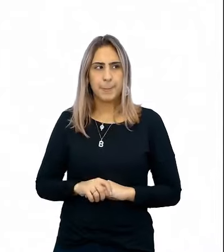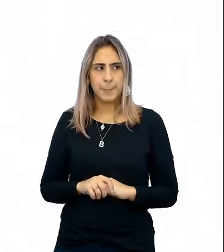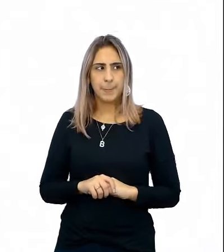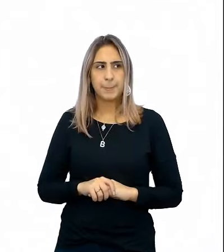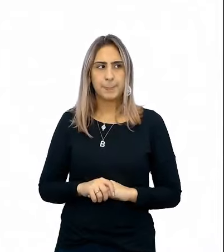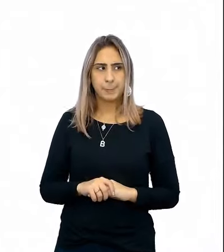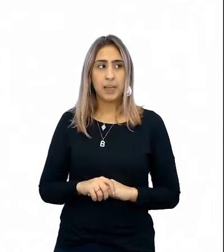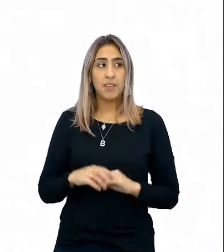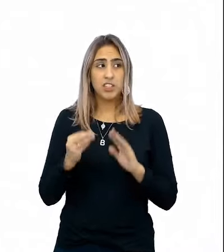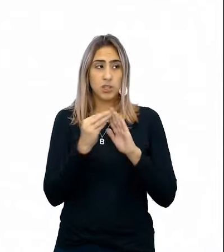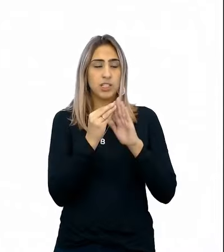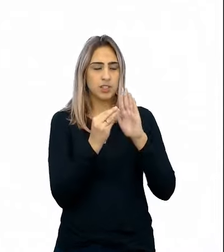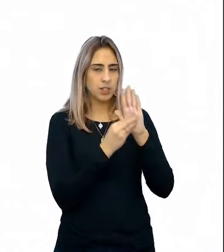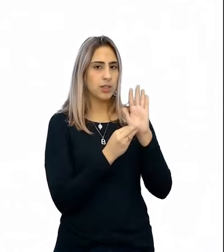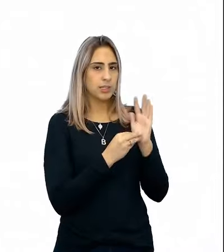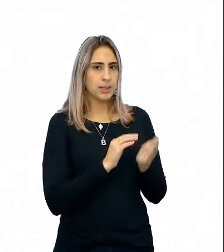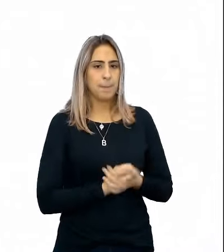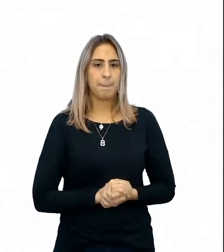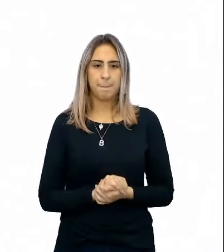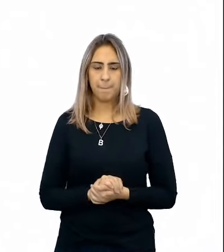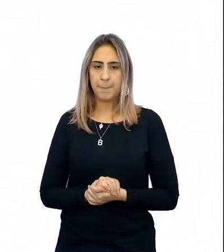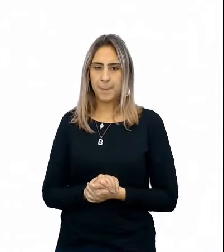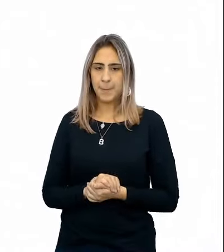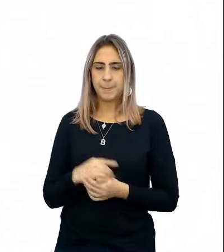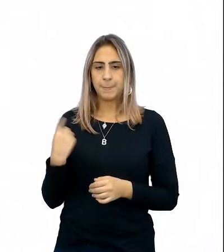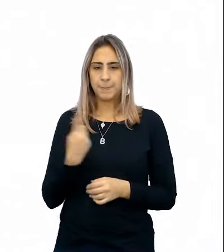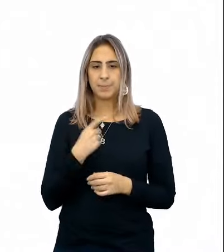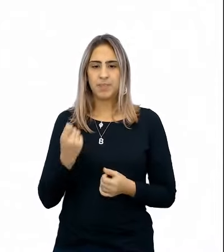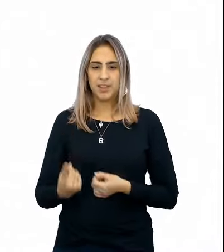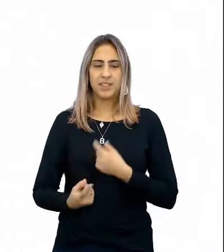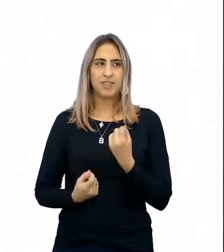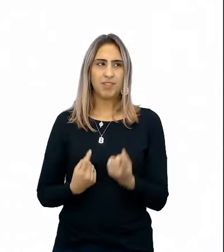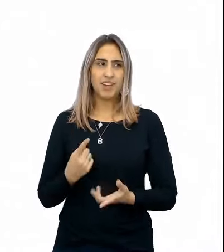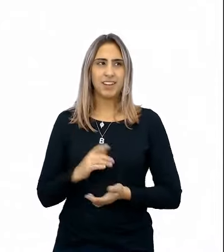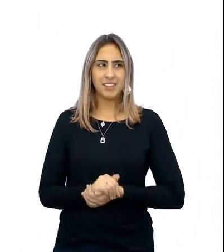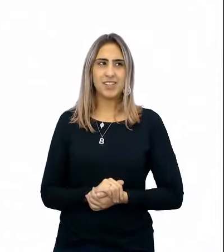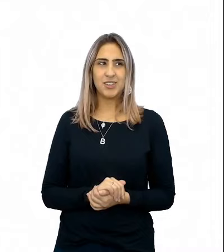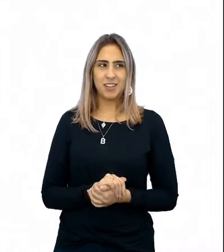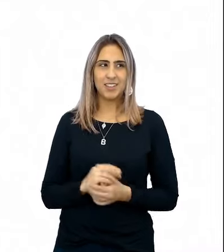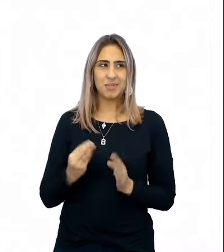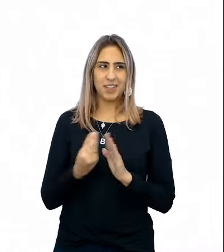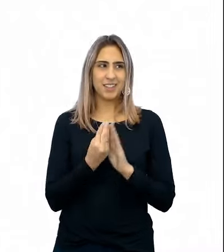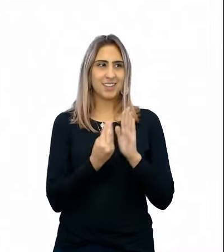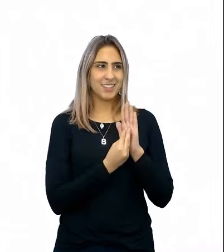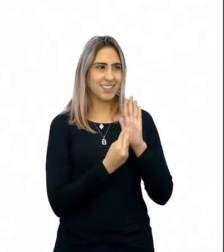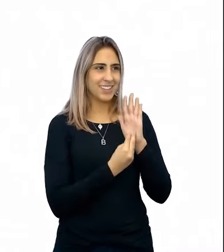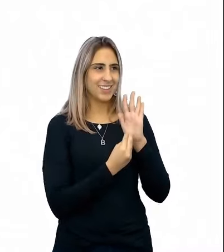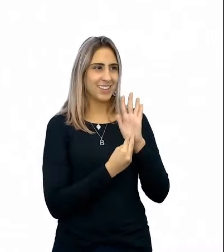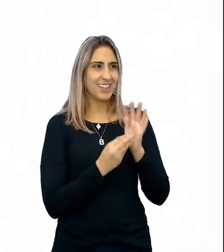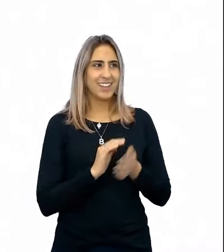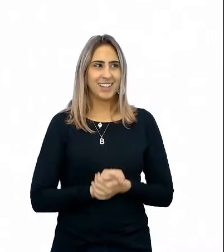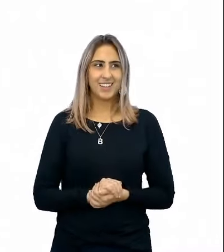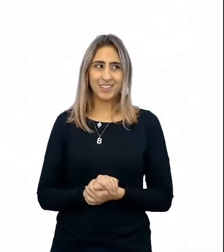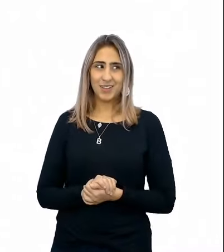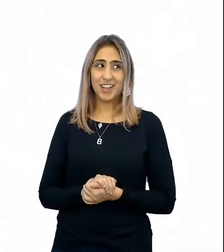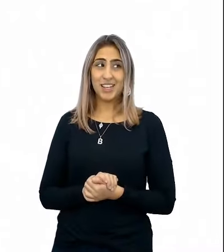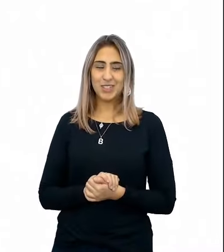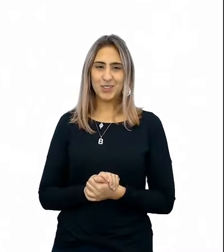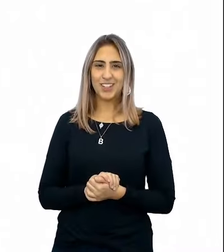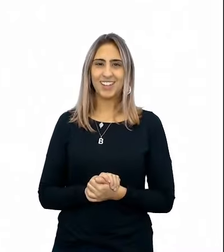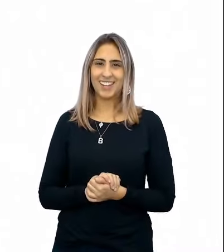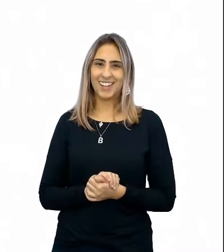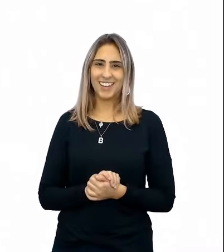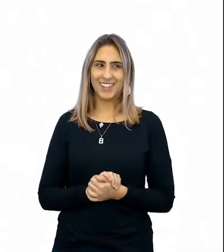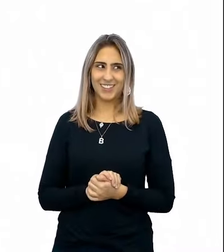primeiro ano. No quarto momento, veremos algumas possibilidades de retomada a partir do material Aprender